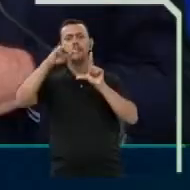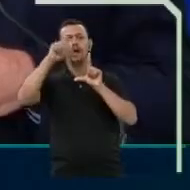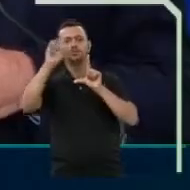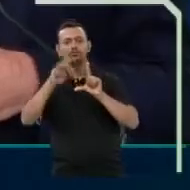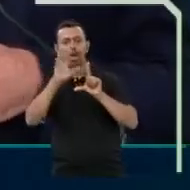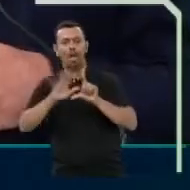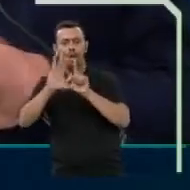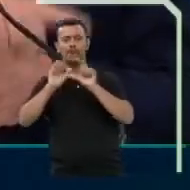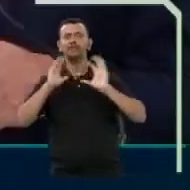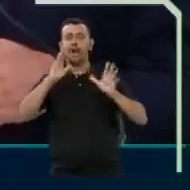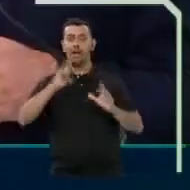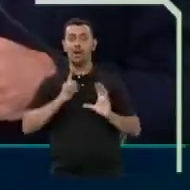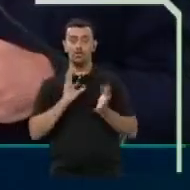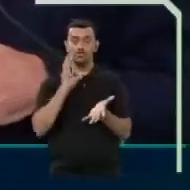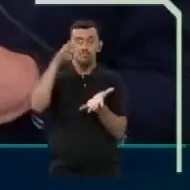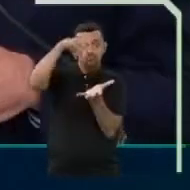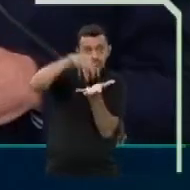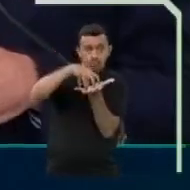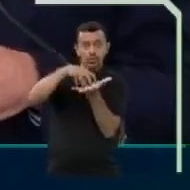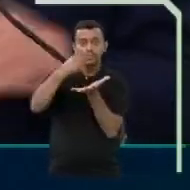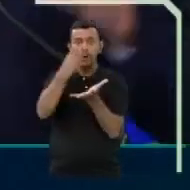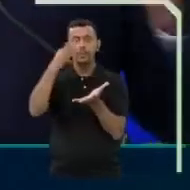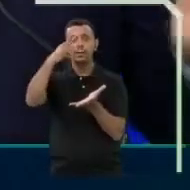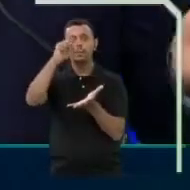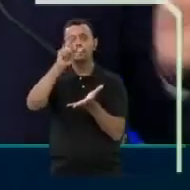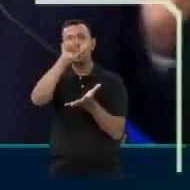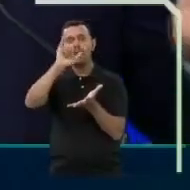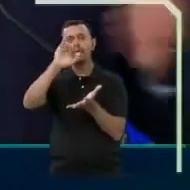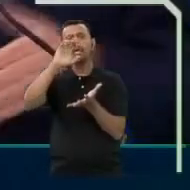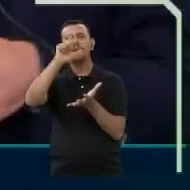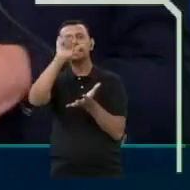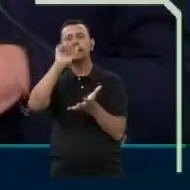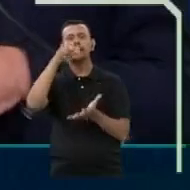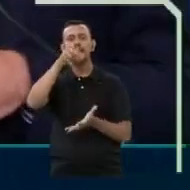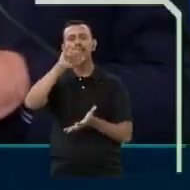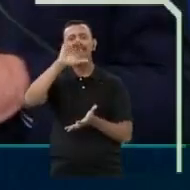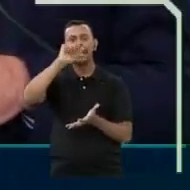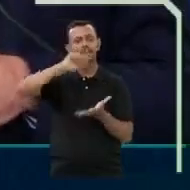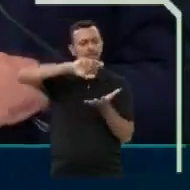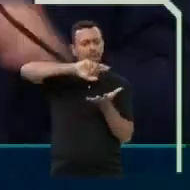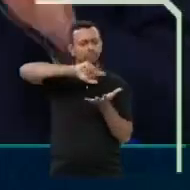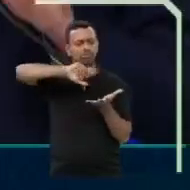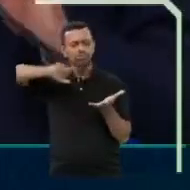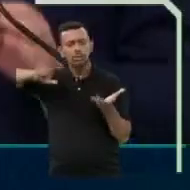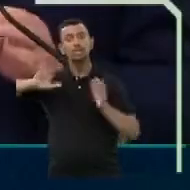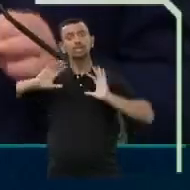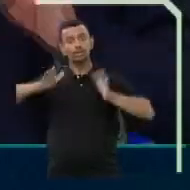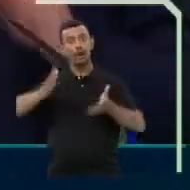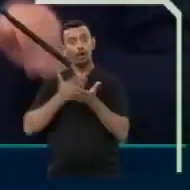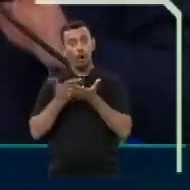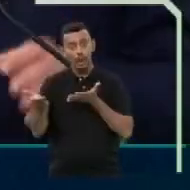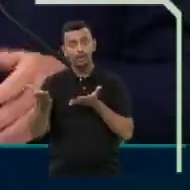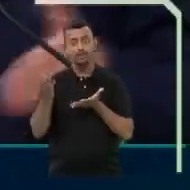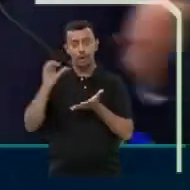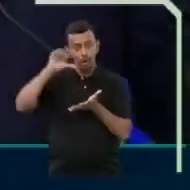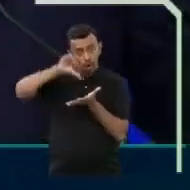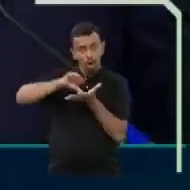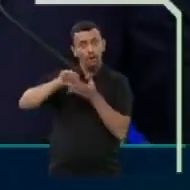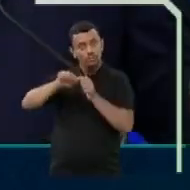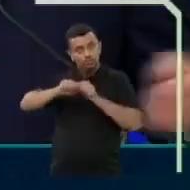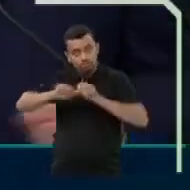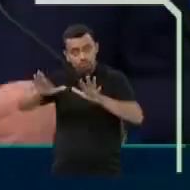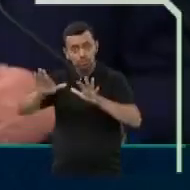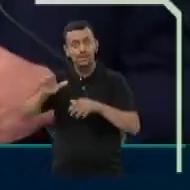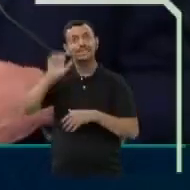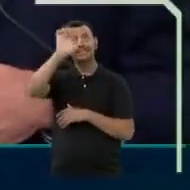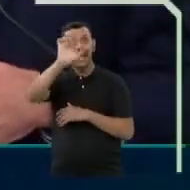de policlínicas que universalizou para todo o interior e agora avança para universalizar na capital. Ou seja, no Ceará, todos já têm. Se o